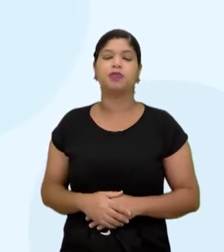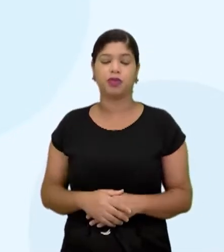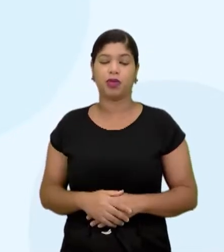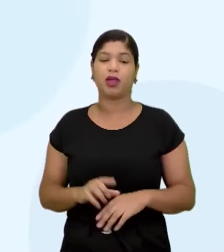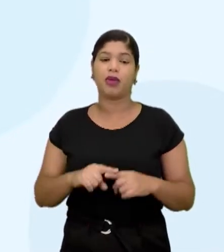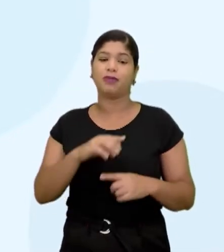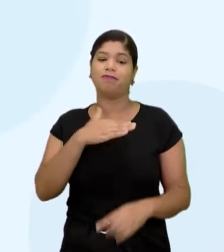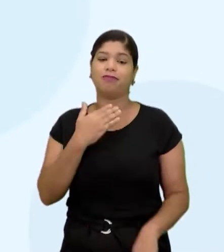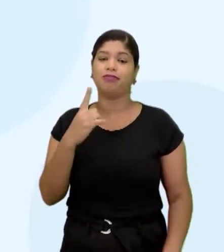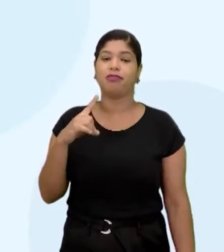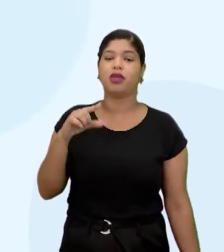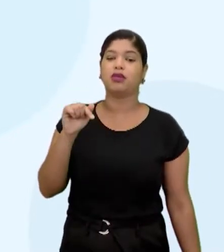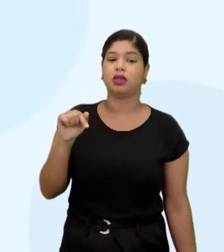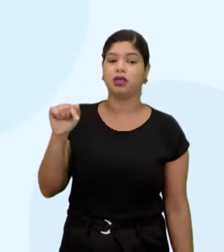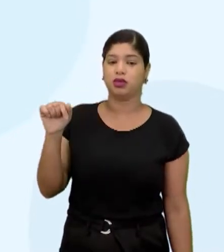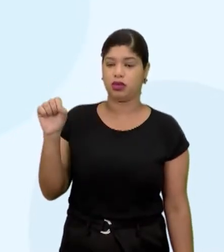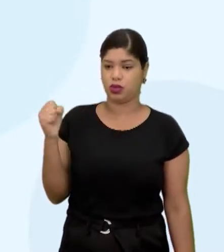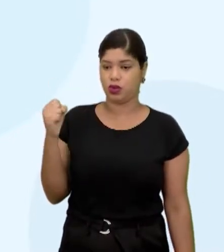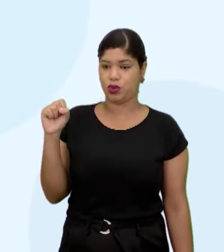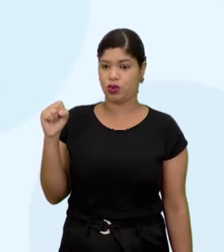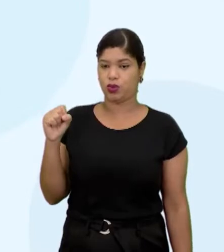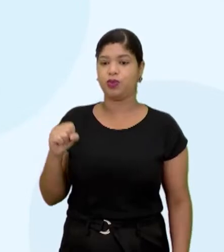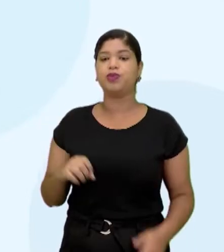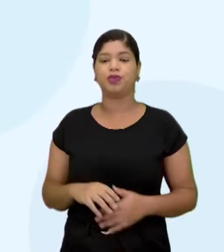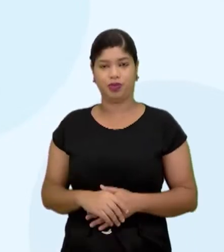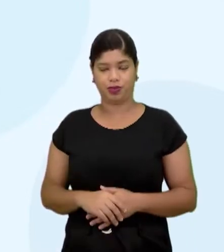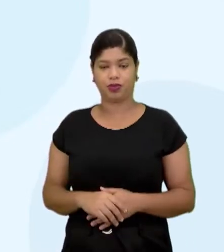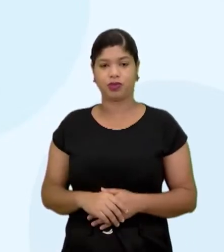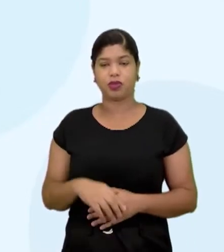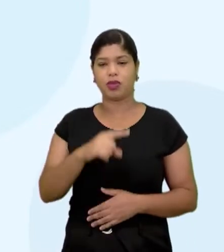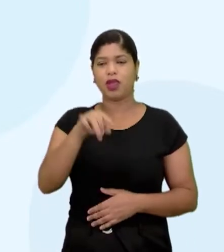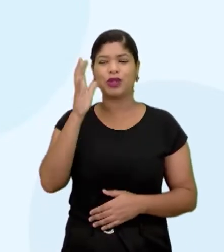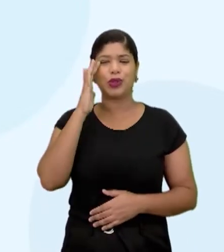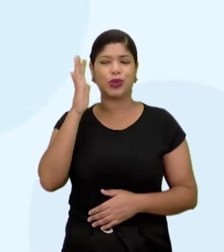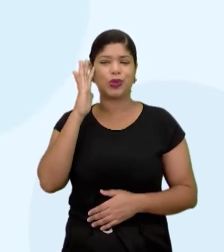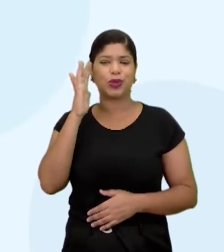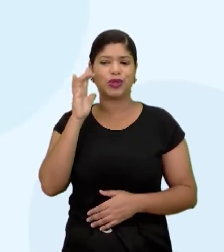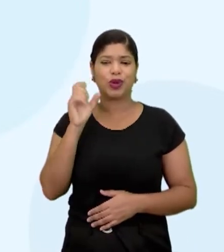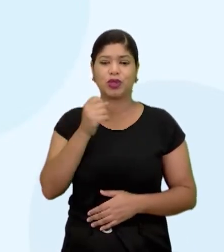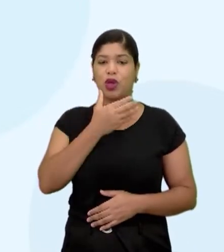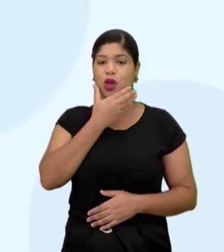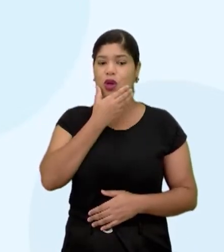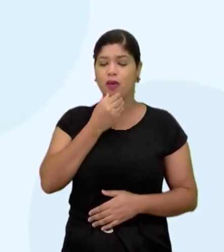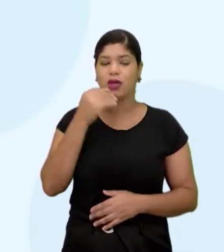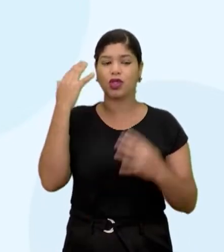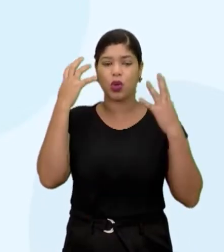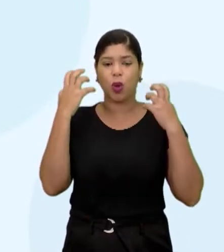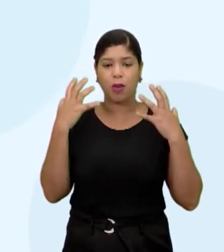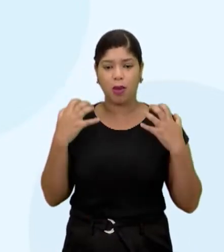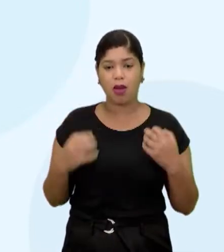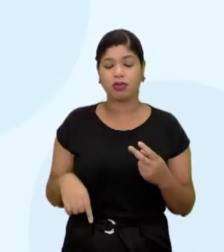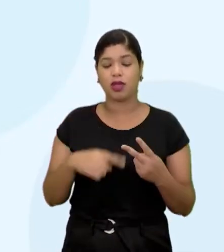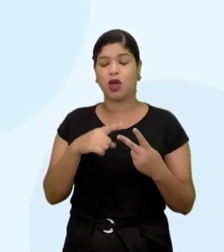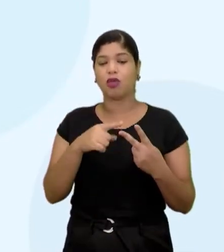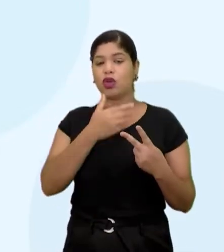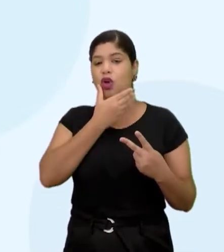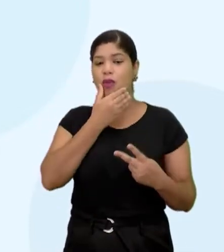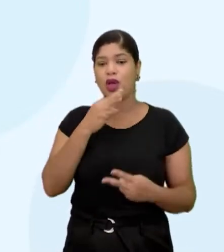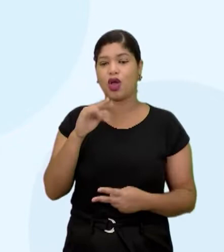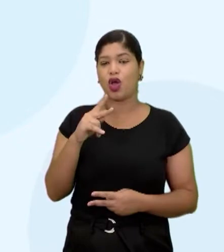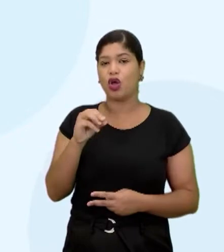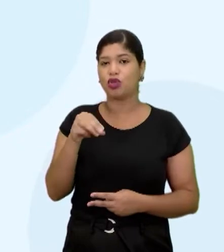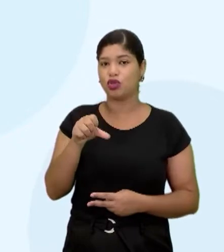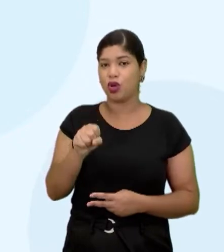e morre em 1778 vocês percebam que a janja que usou e Thomas Hobbes eles não